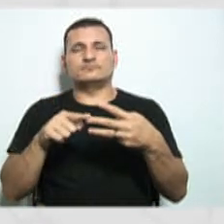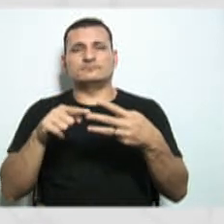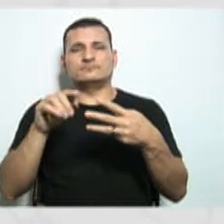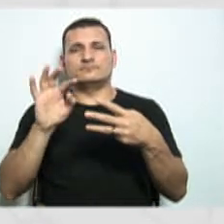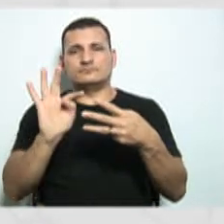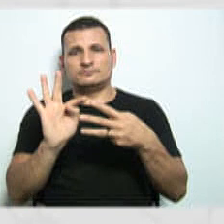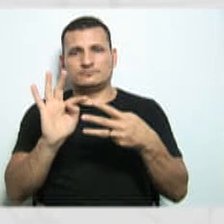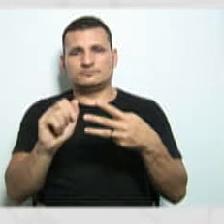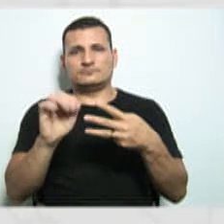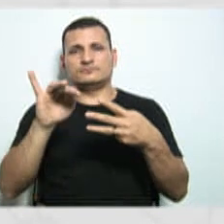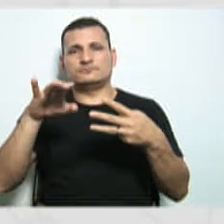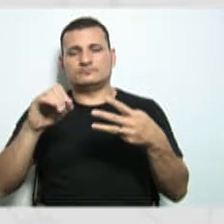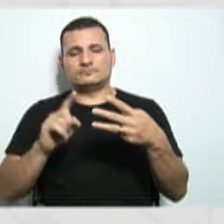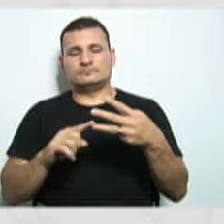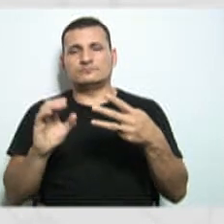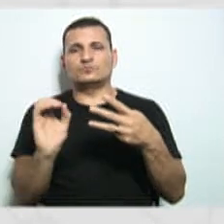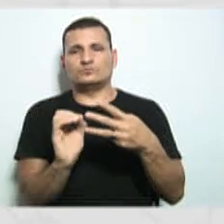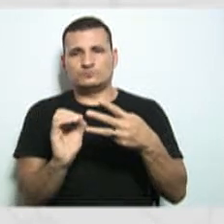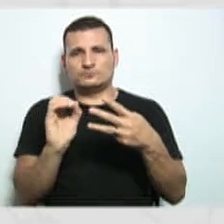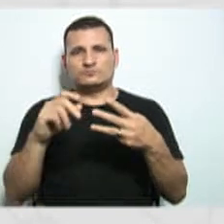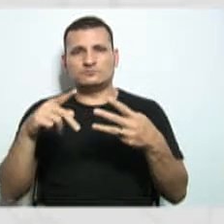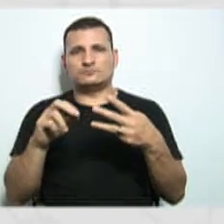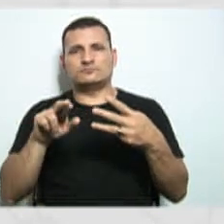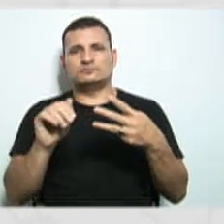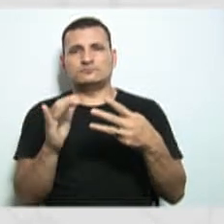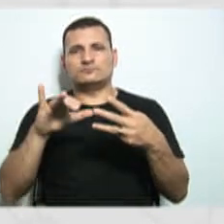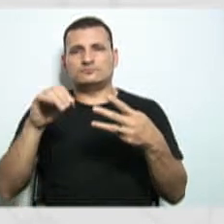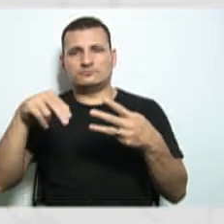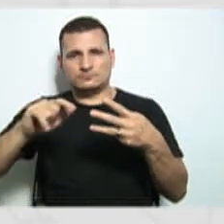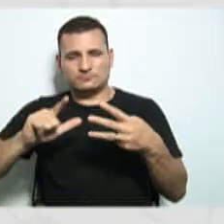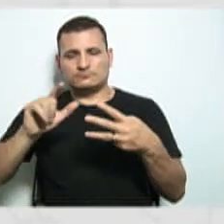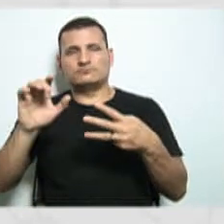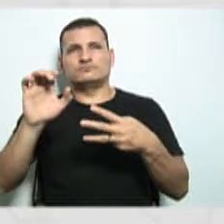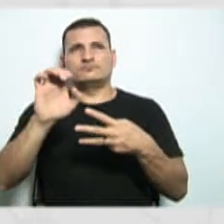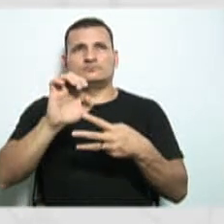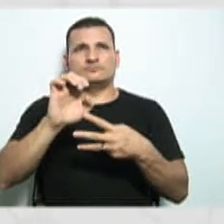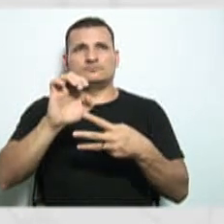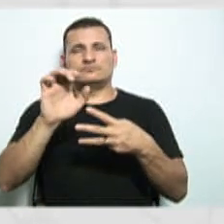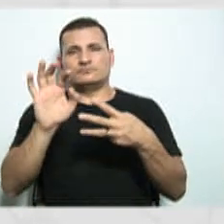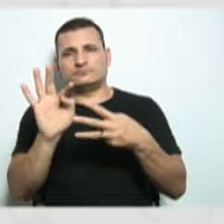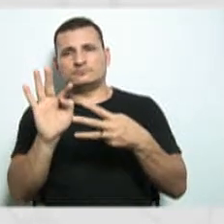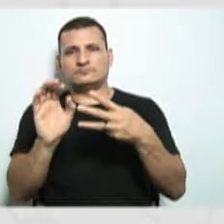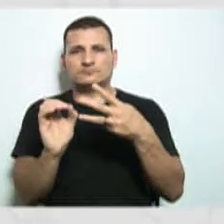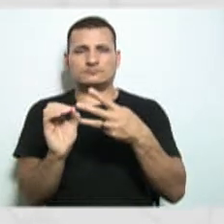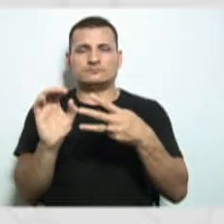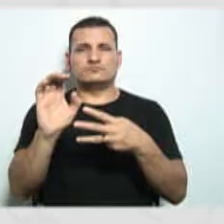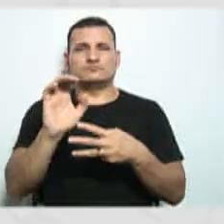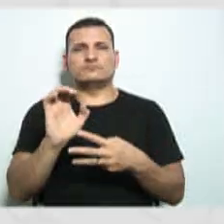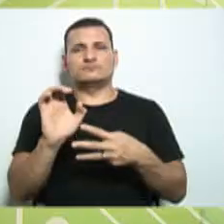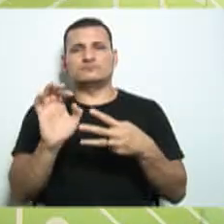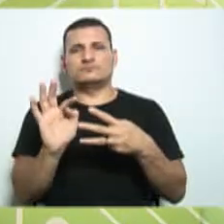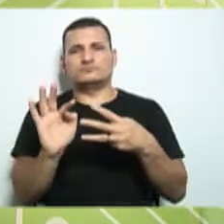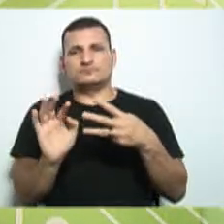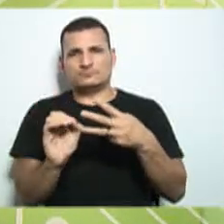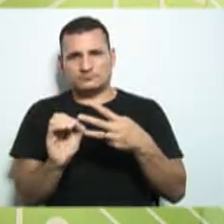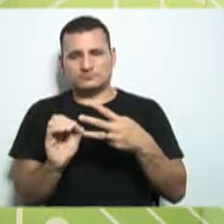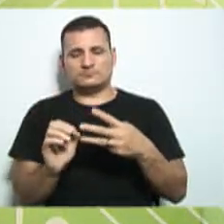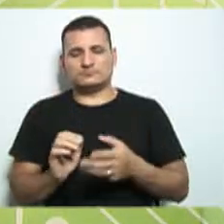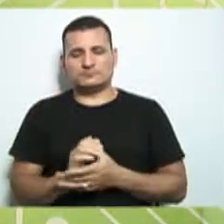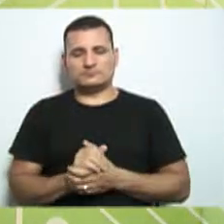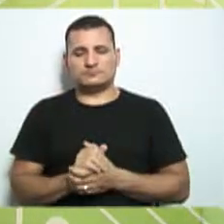tático e o operacional. Olha aqui, porque eu quero te mostrar uma coisa. Volta aqui para mim. Veja